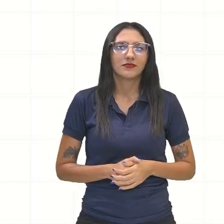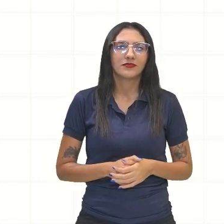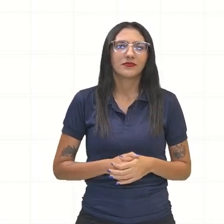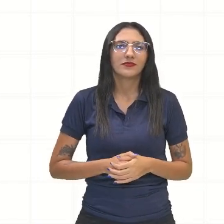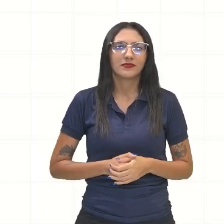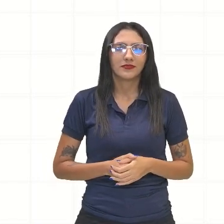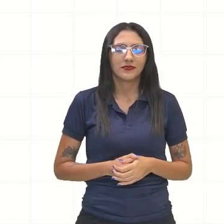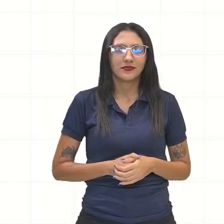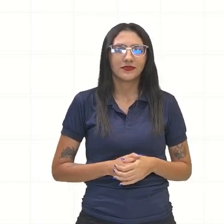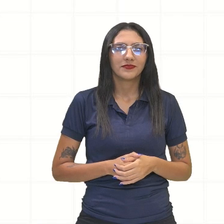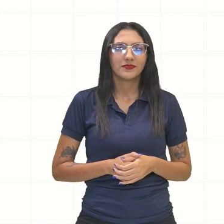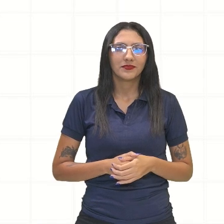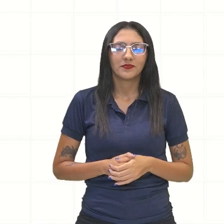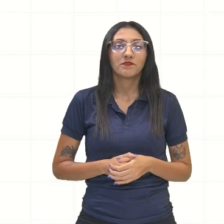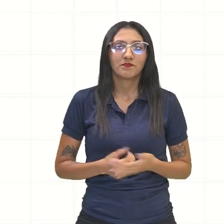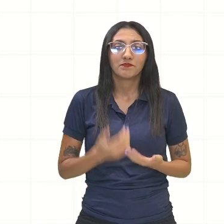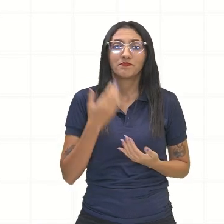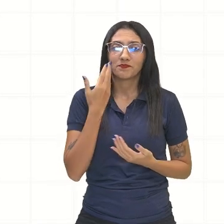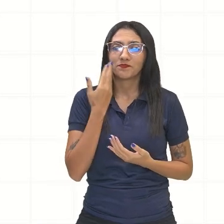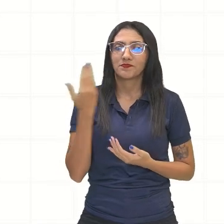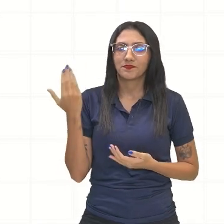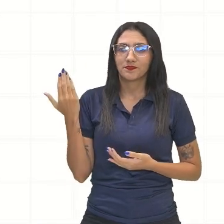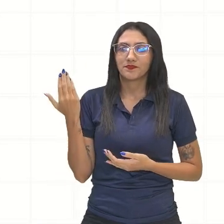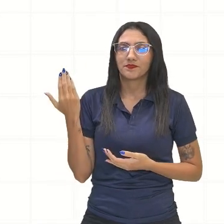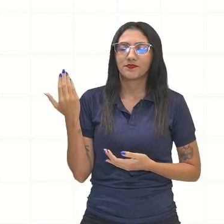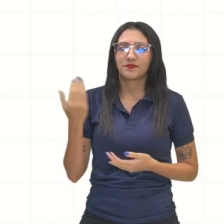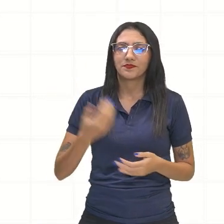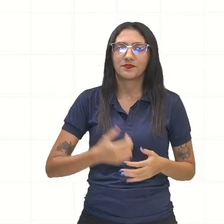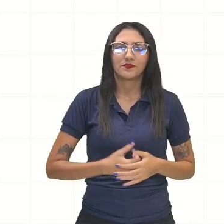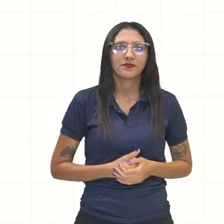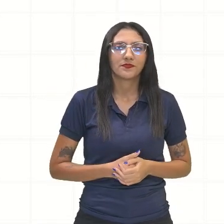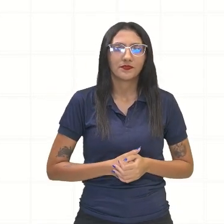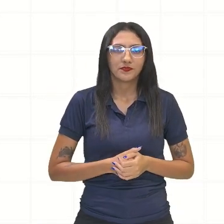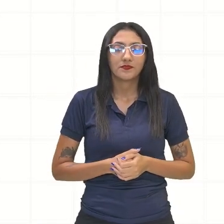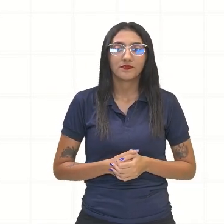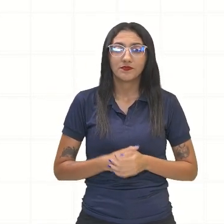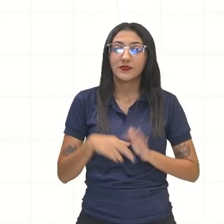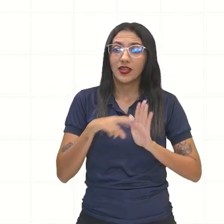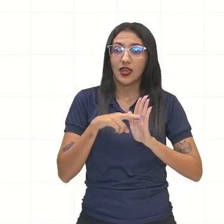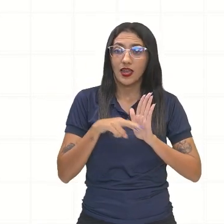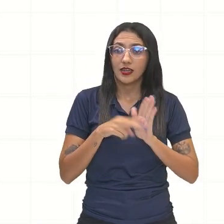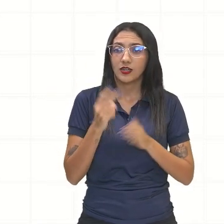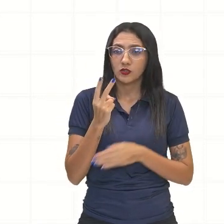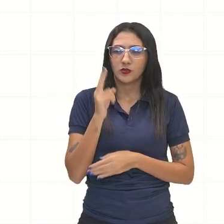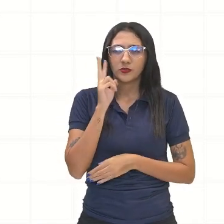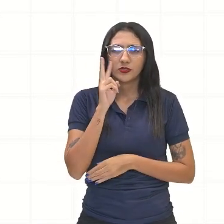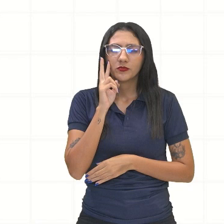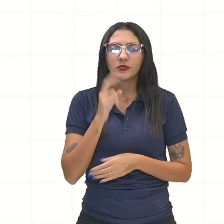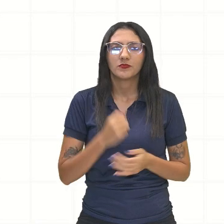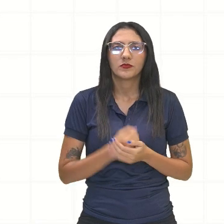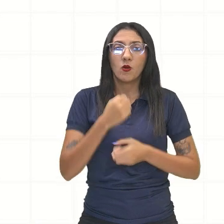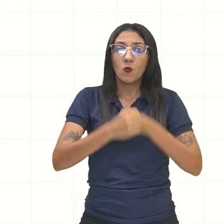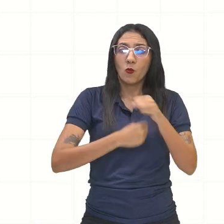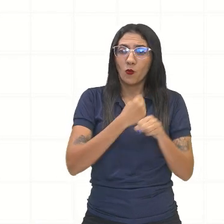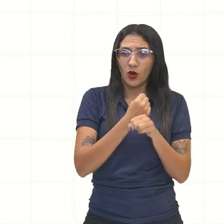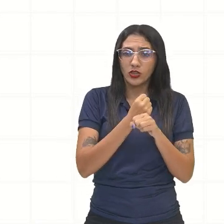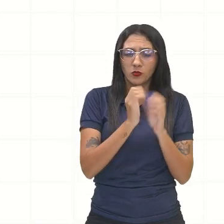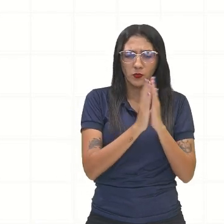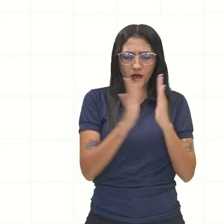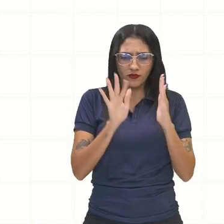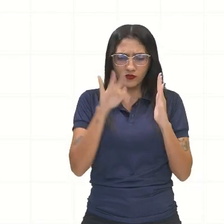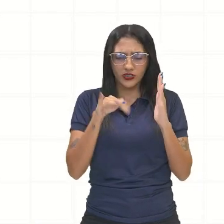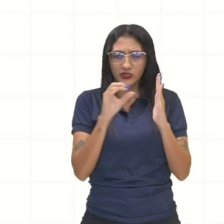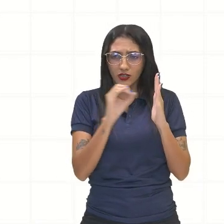aos exemplos. Nós temos, então, né, olha só, tá? Regrinha número 2, quando o ano não terminar em 00, é